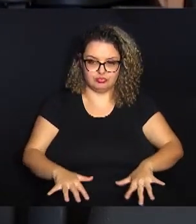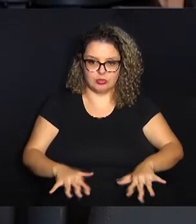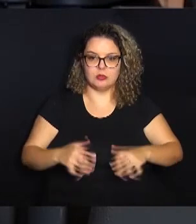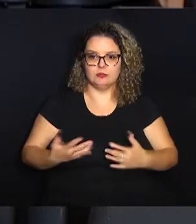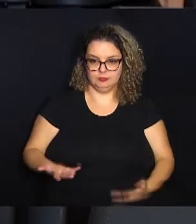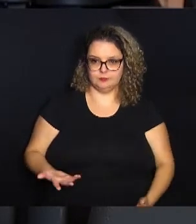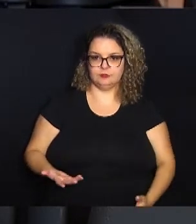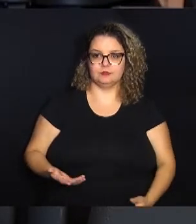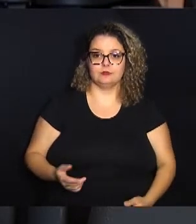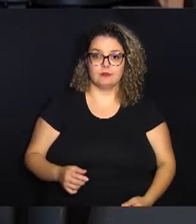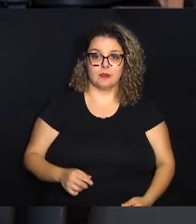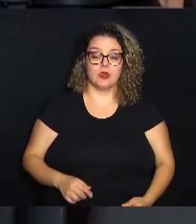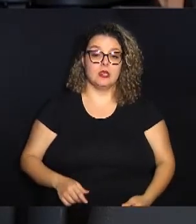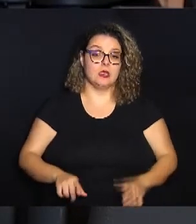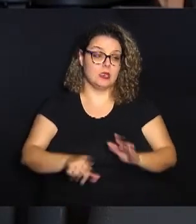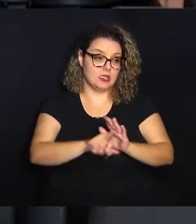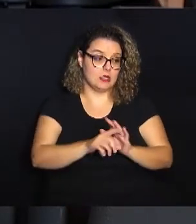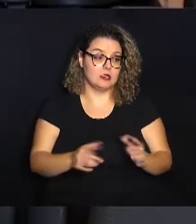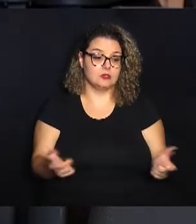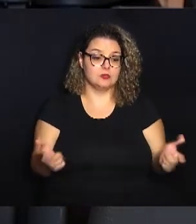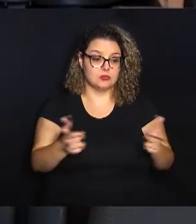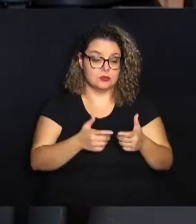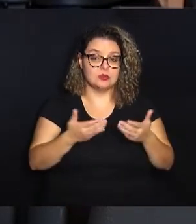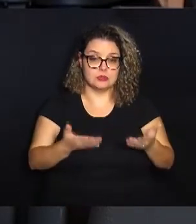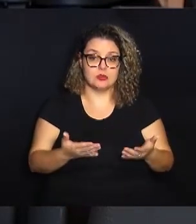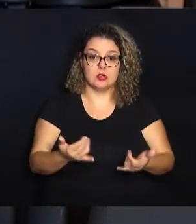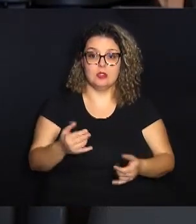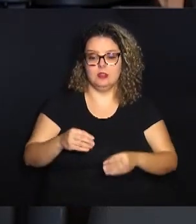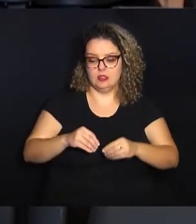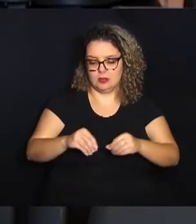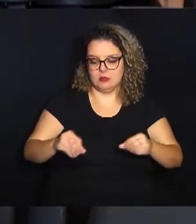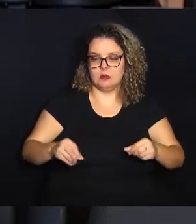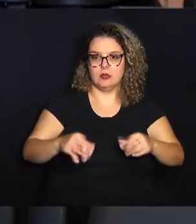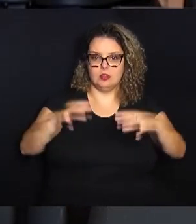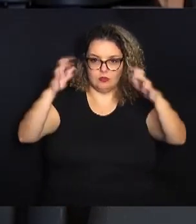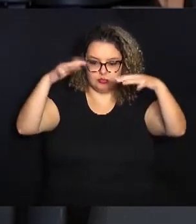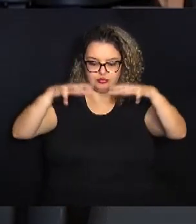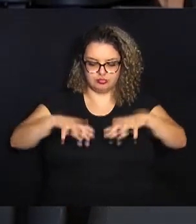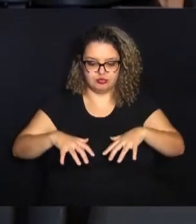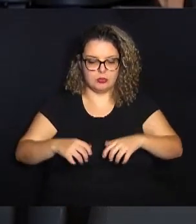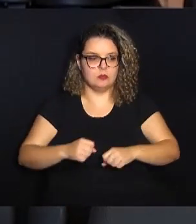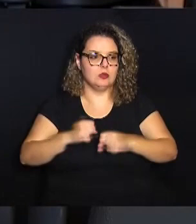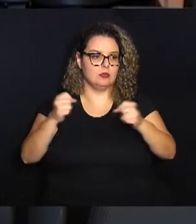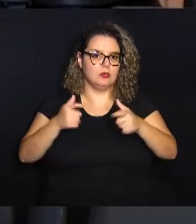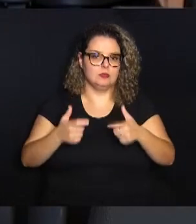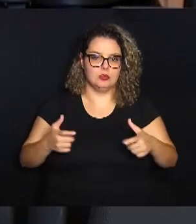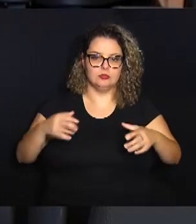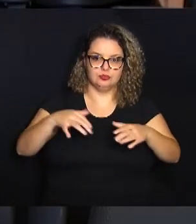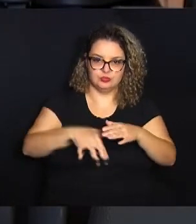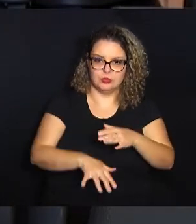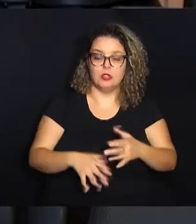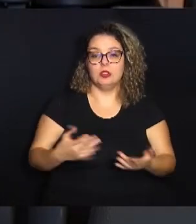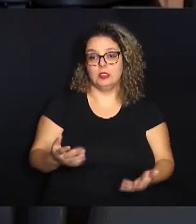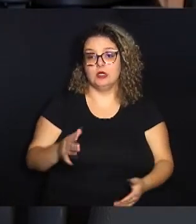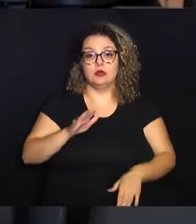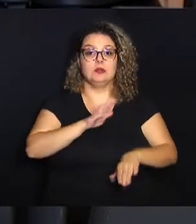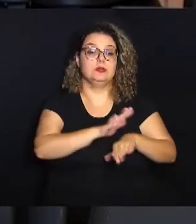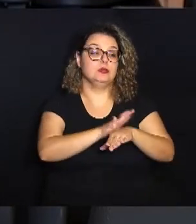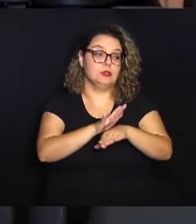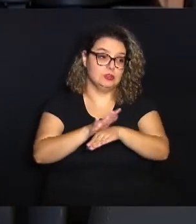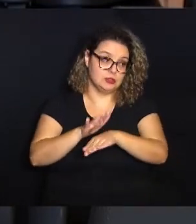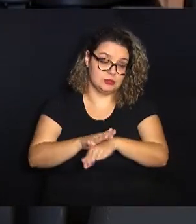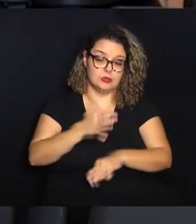solo possa absorver parte das chuvaradas extremas. Isso vai ajudar